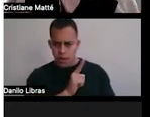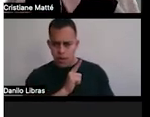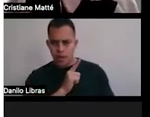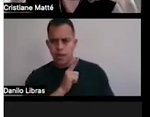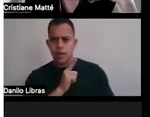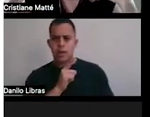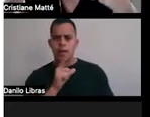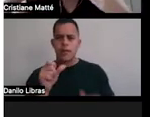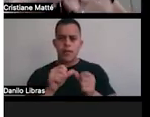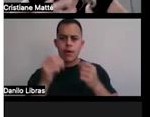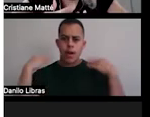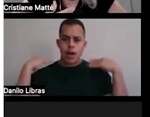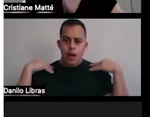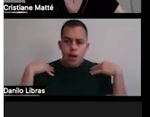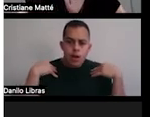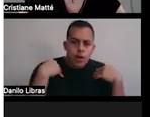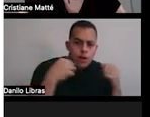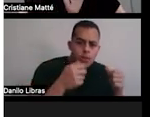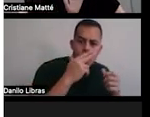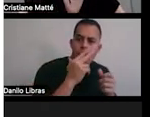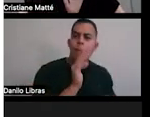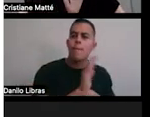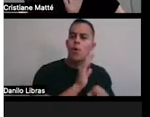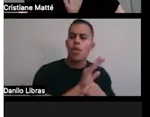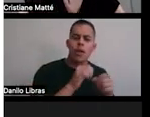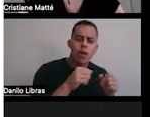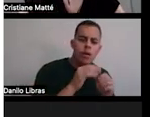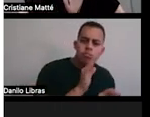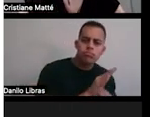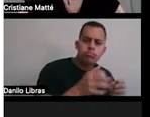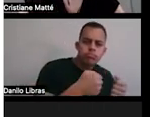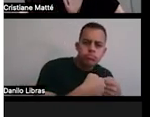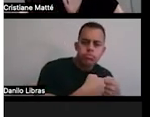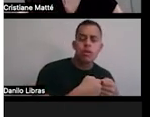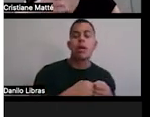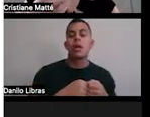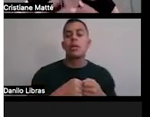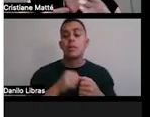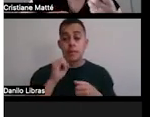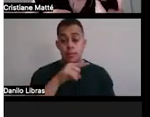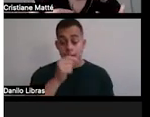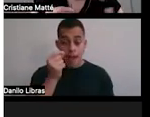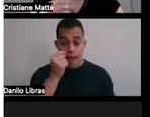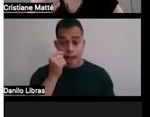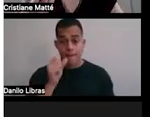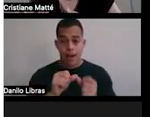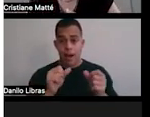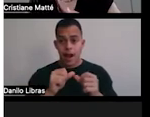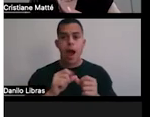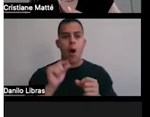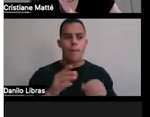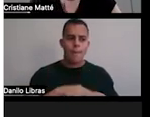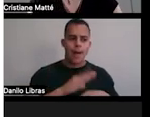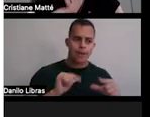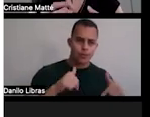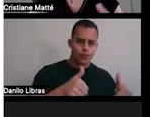né, as costas e protegiam esses bebezinhos, se elas faziam esse cuidado materno de uma forma mais ativa ou mais